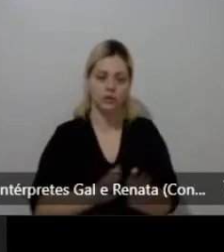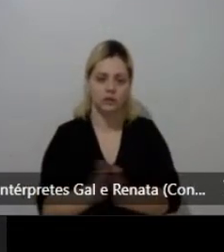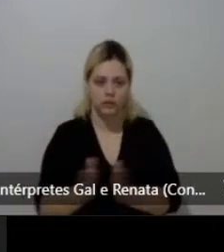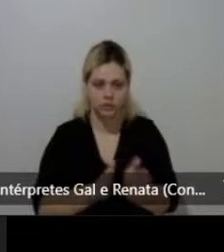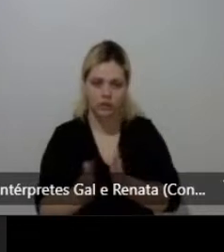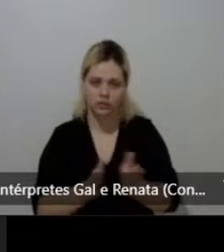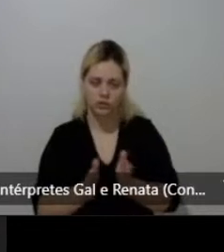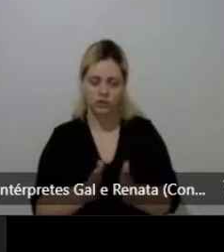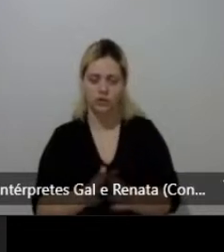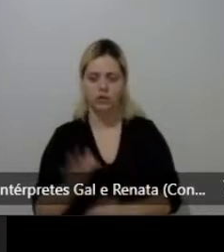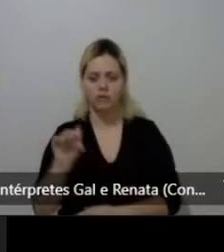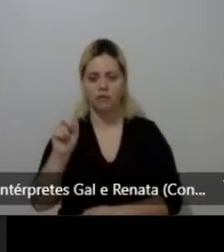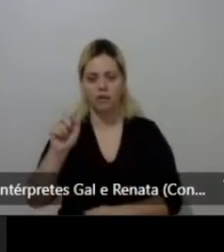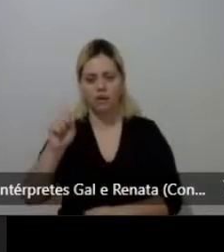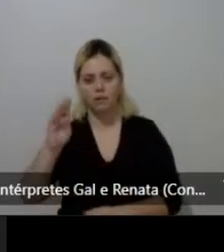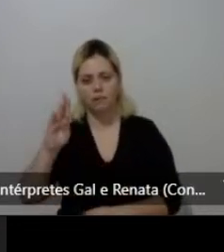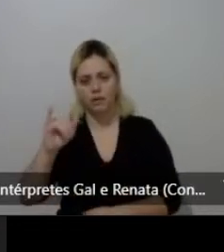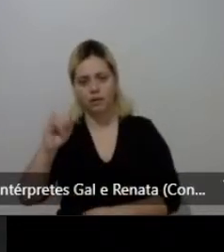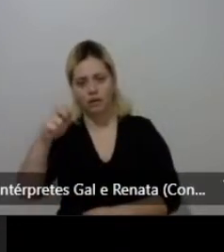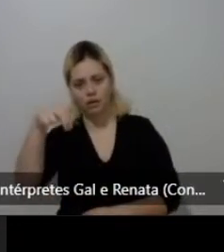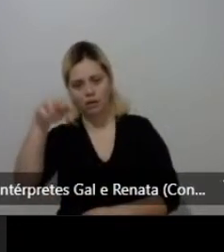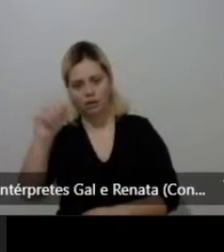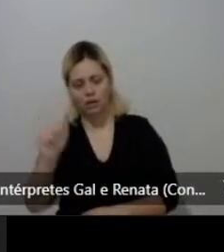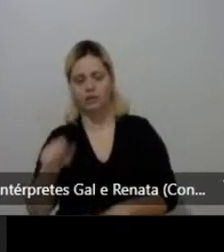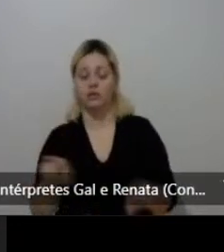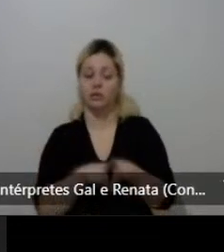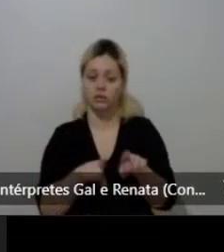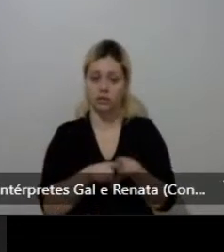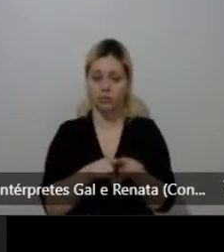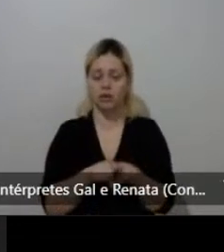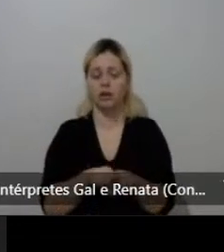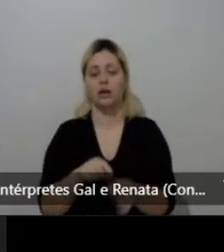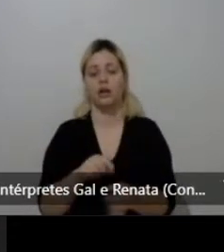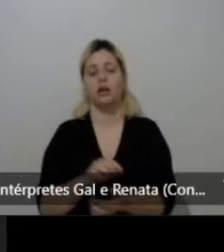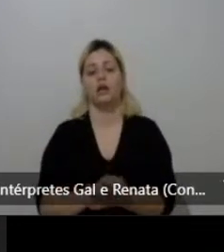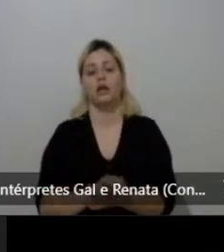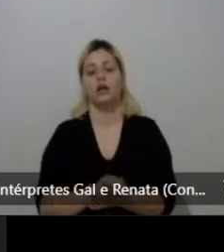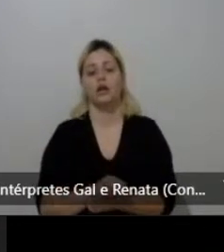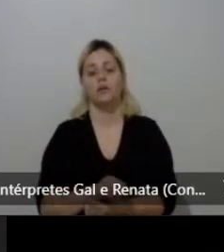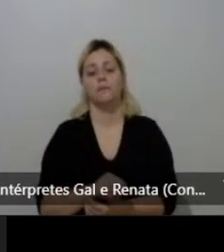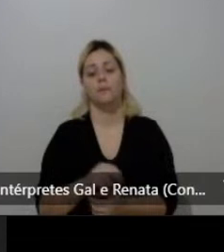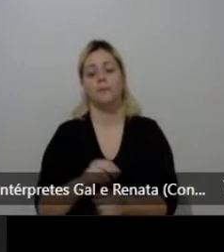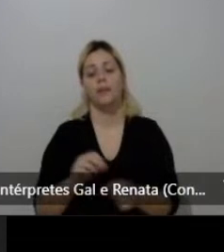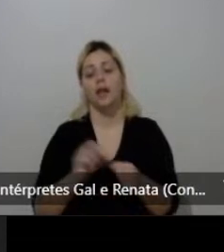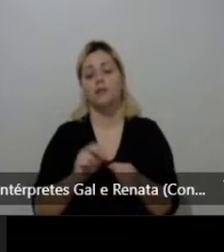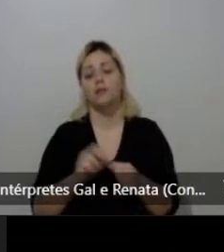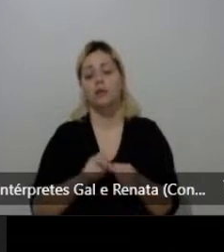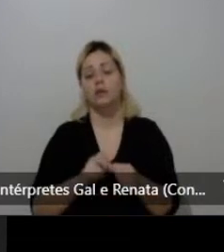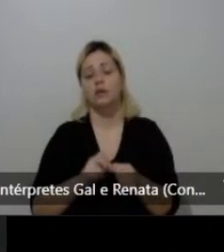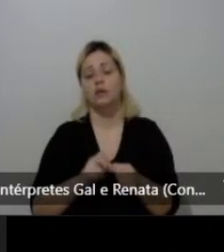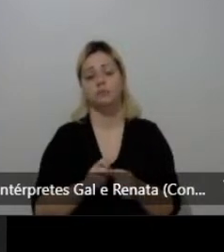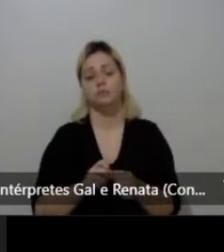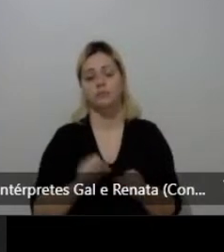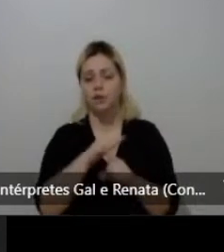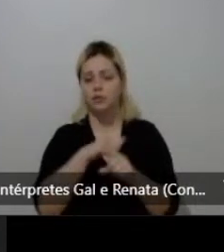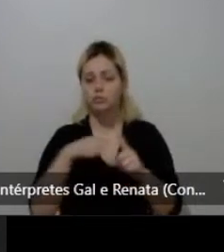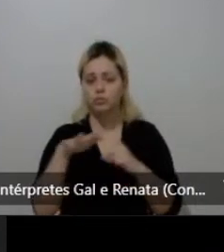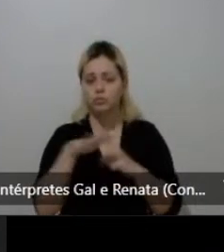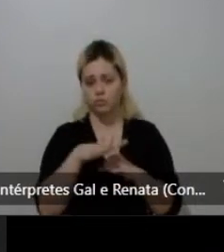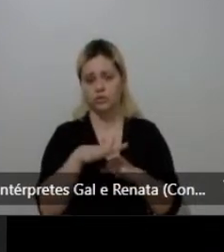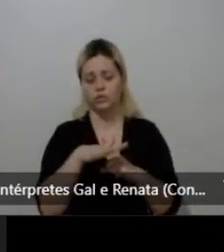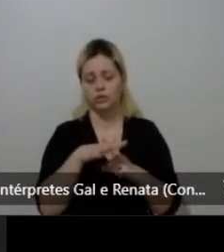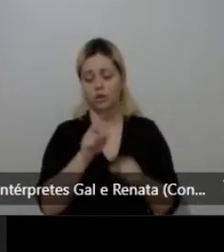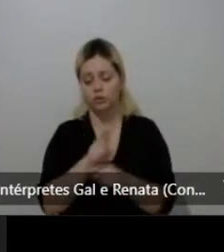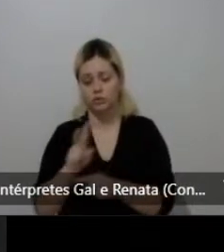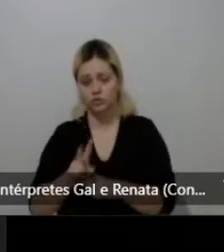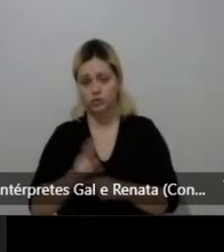Fabiana também, né, trabalha nessa frente, eu também trabalho nessa frente. A cartografia social tem sido um